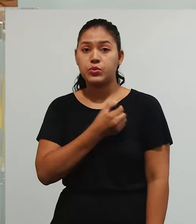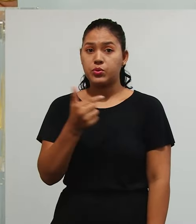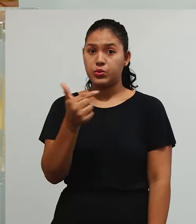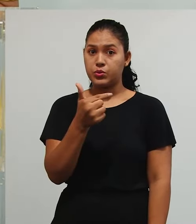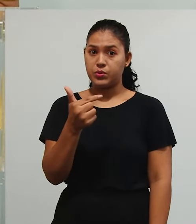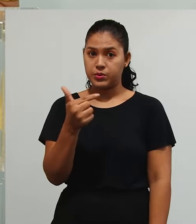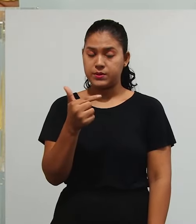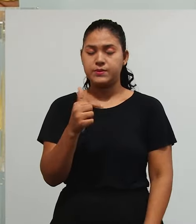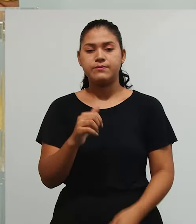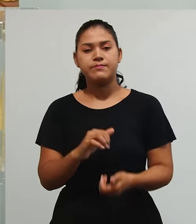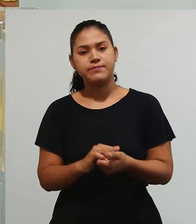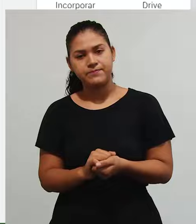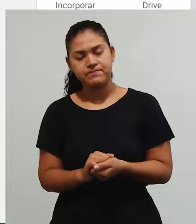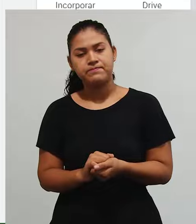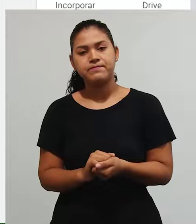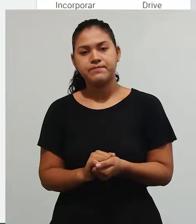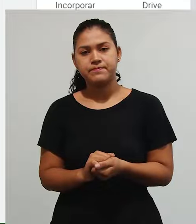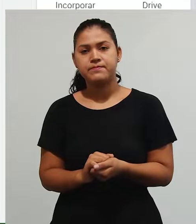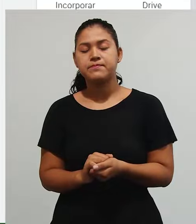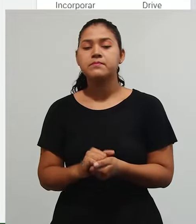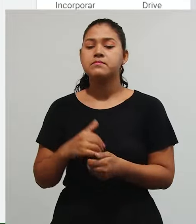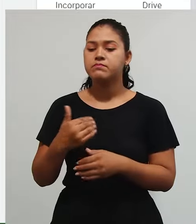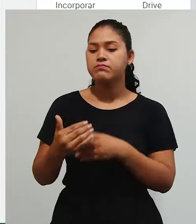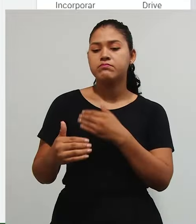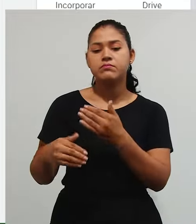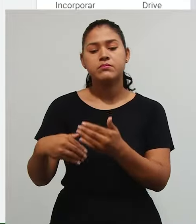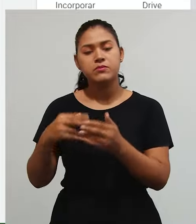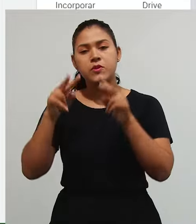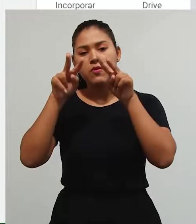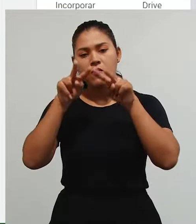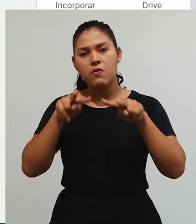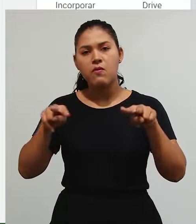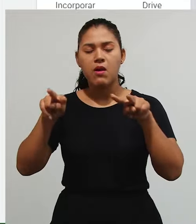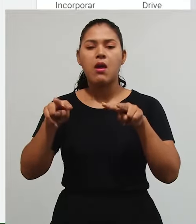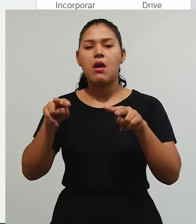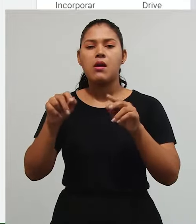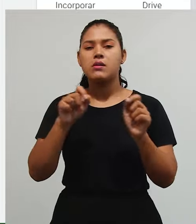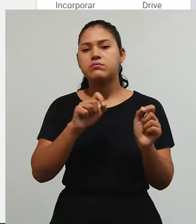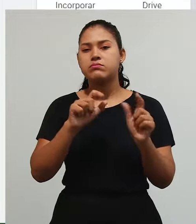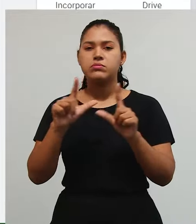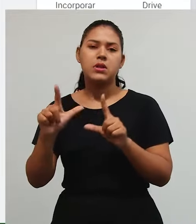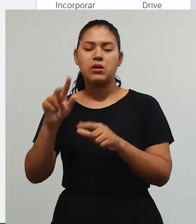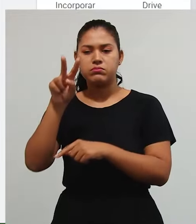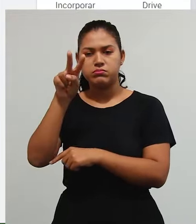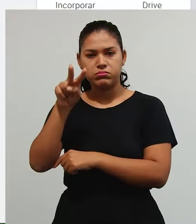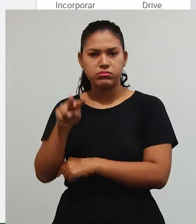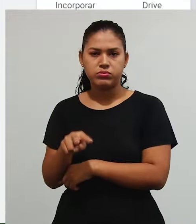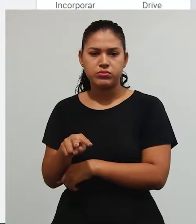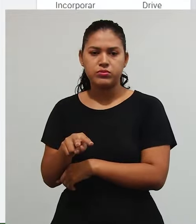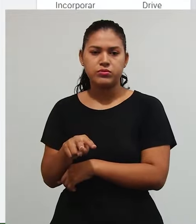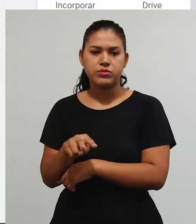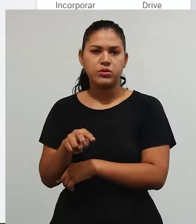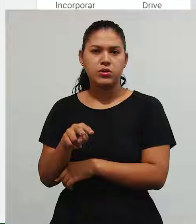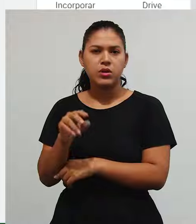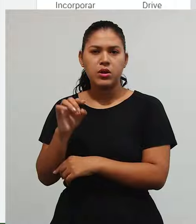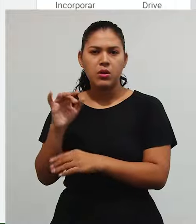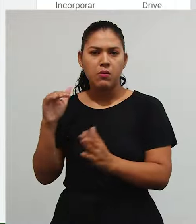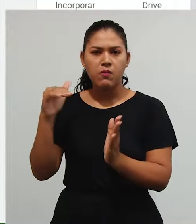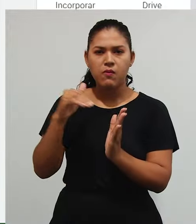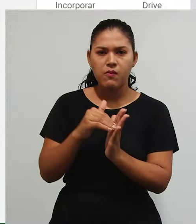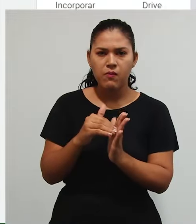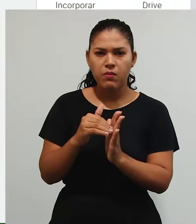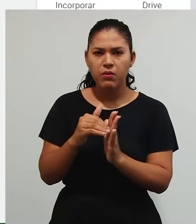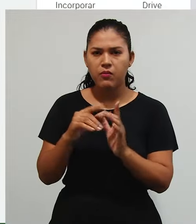certo? E aí, você vai finalizar, né? Claro, né? Você nunca termina com sessão de fotos. Você vai sempre terminar com